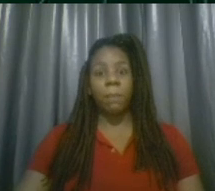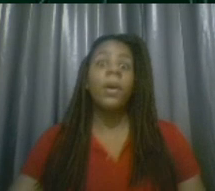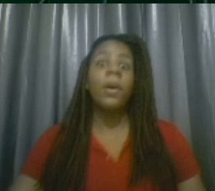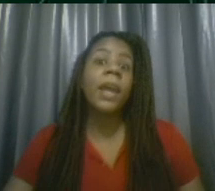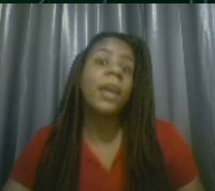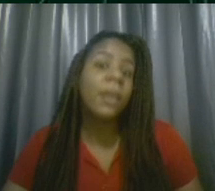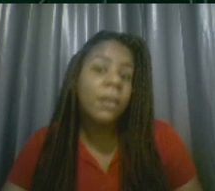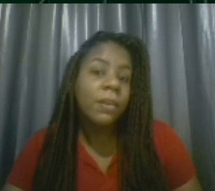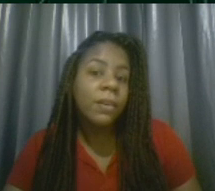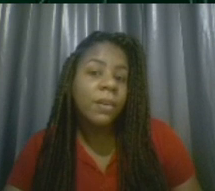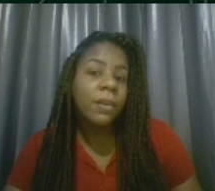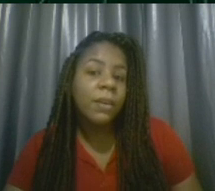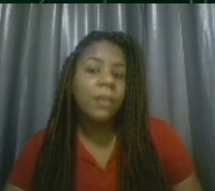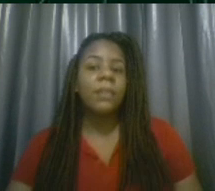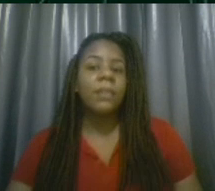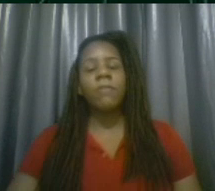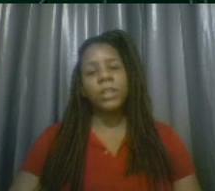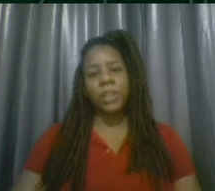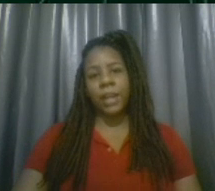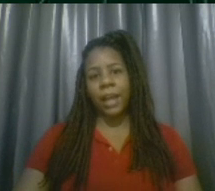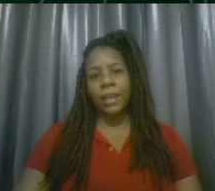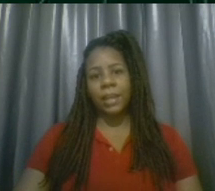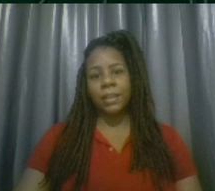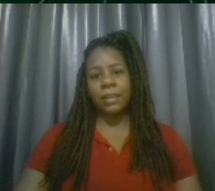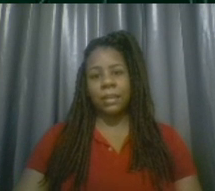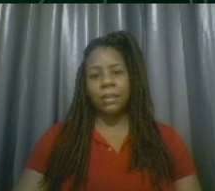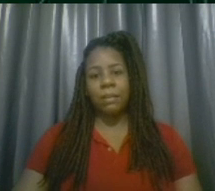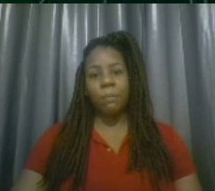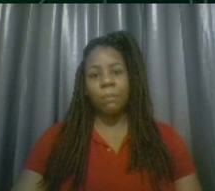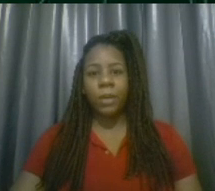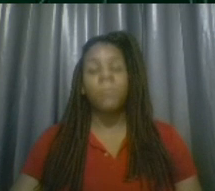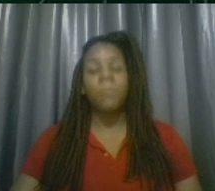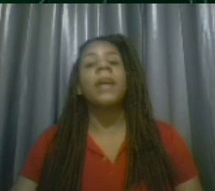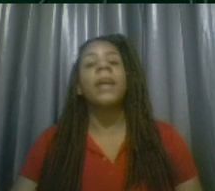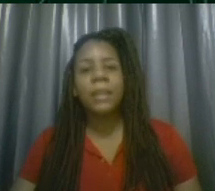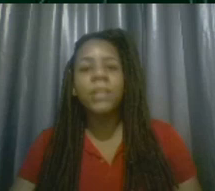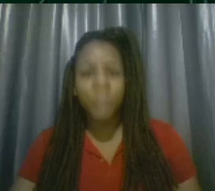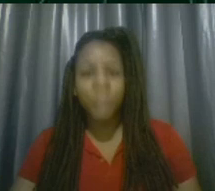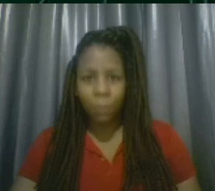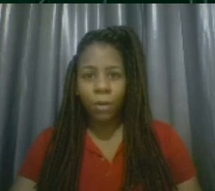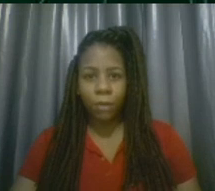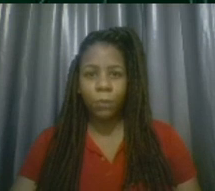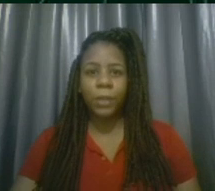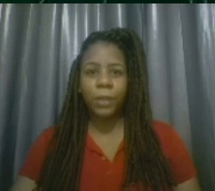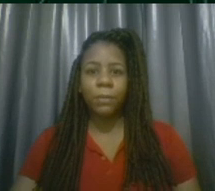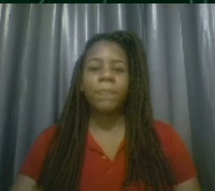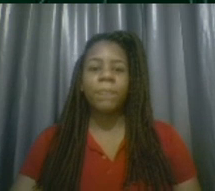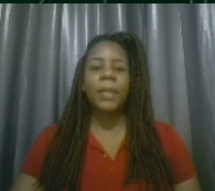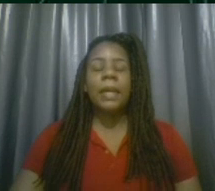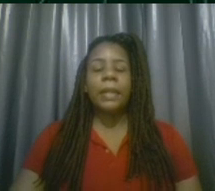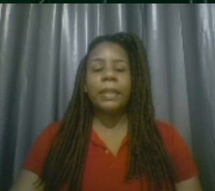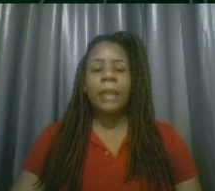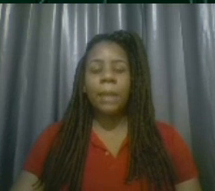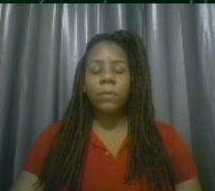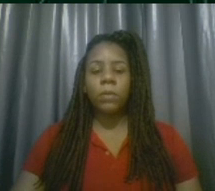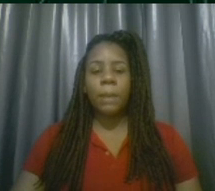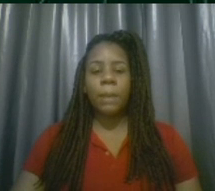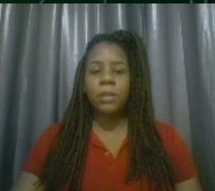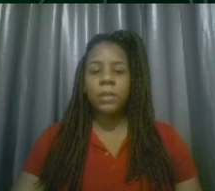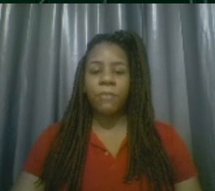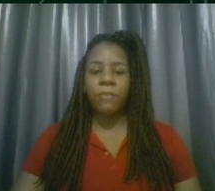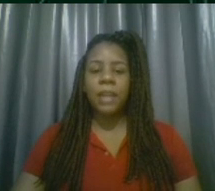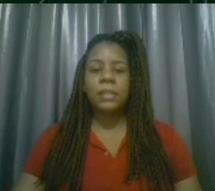sexta, porém, não vai chegar a quinta. Por quê? Porque a quinta está demorando muito.